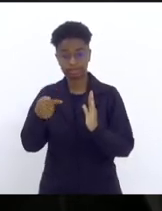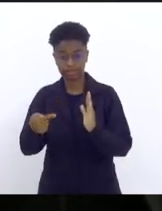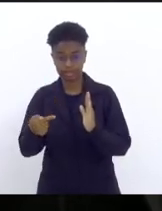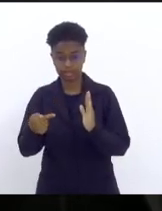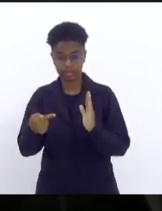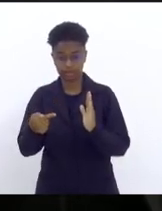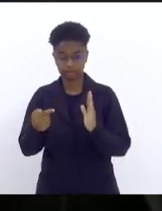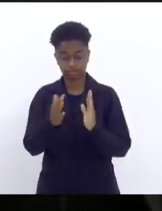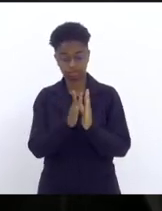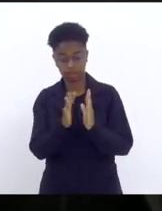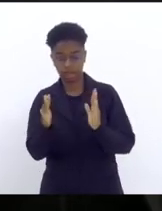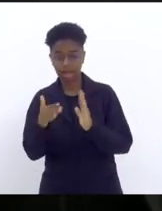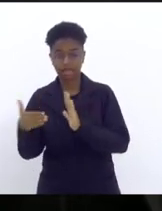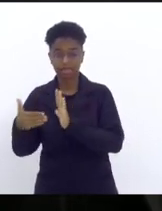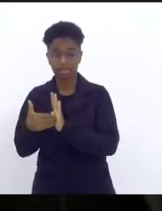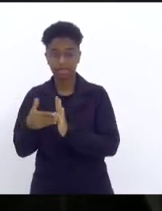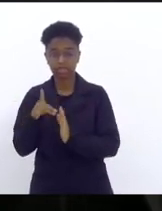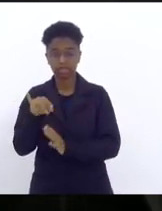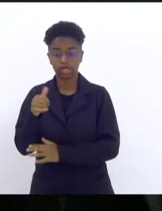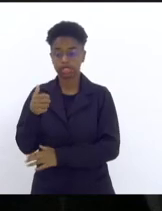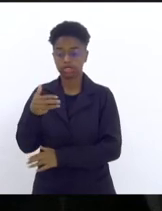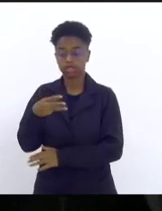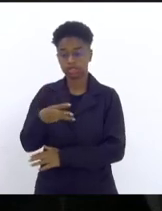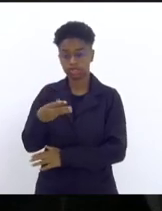31 de dezembro de 2012